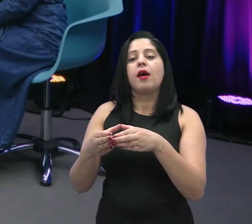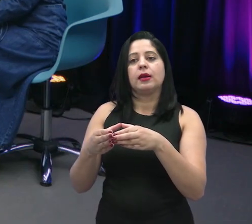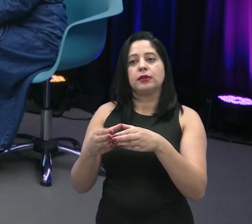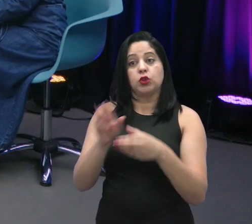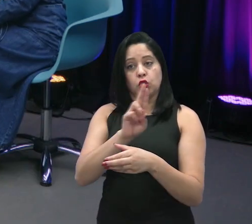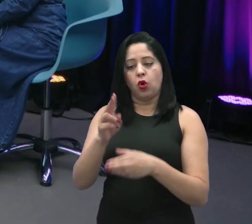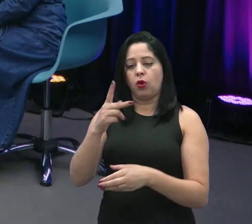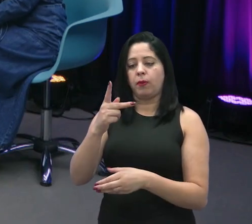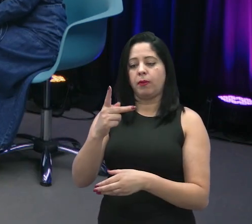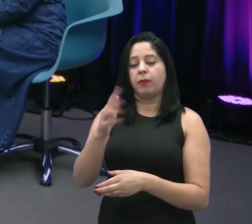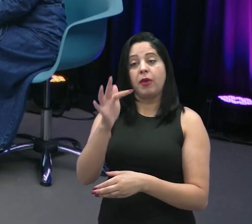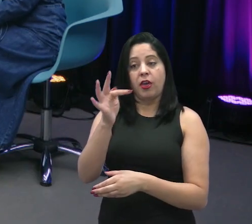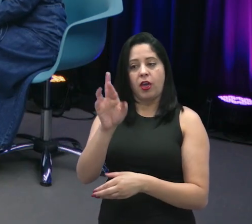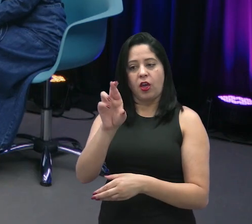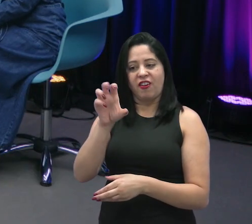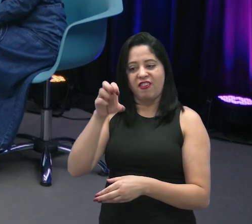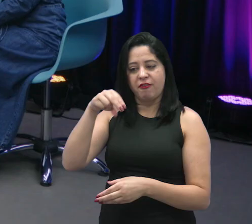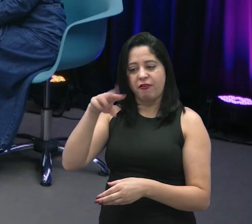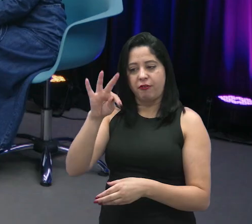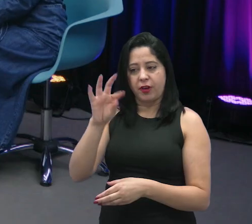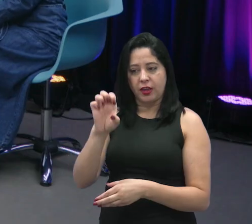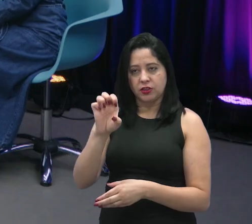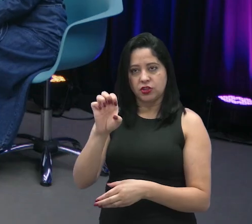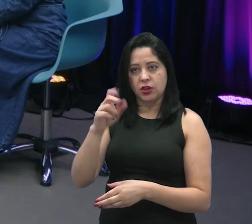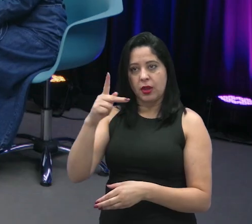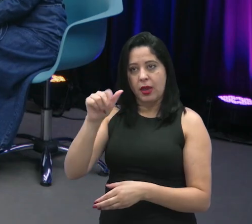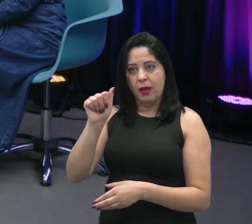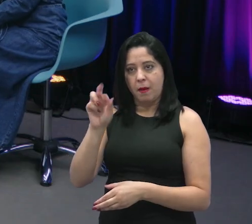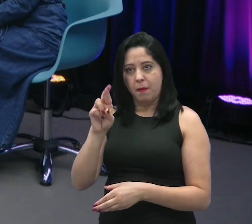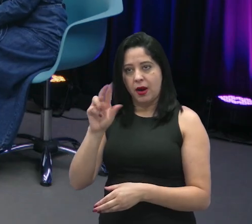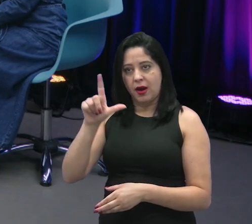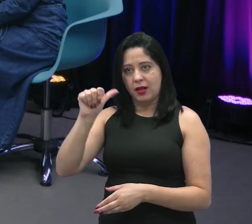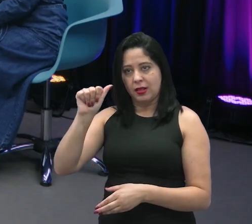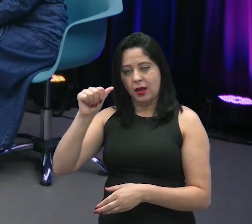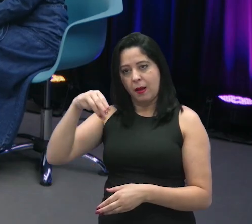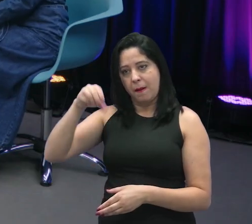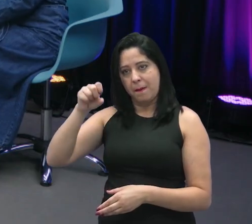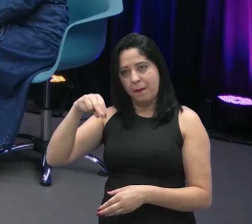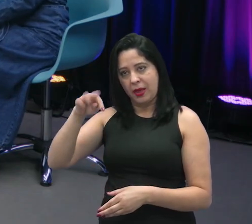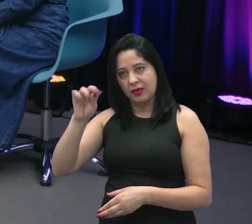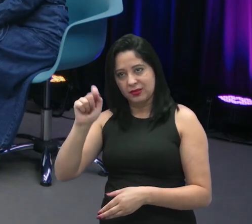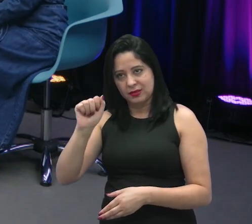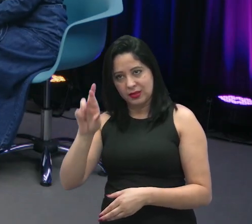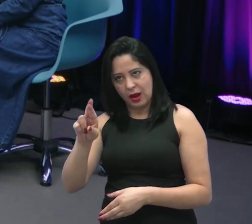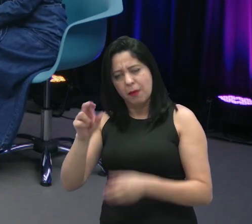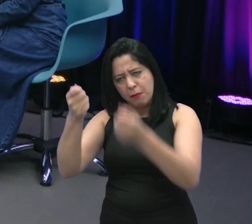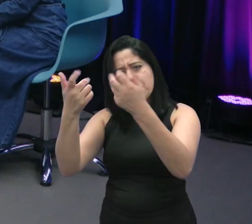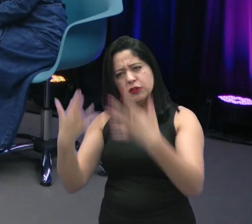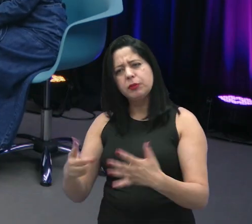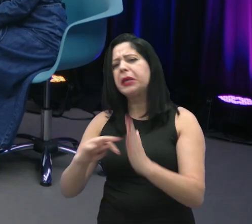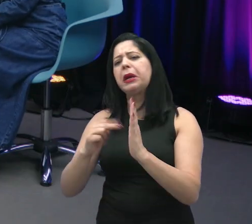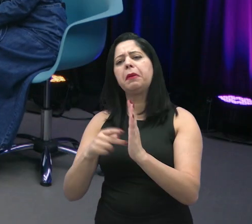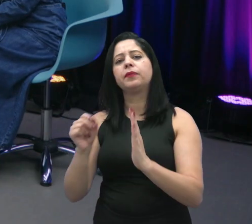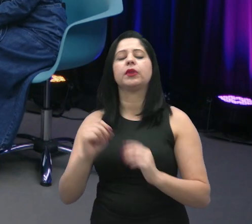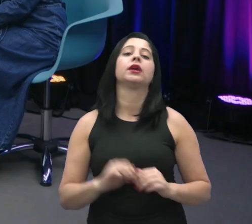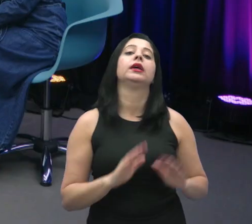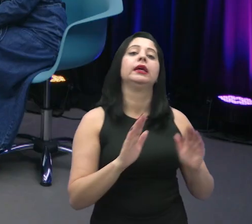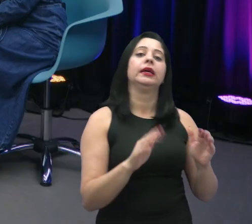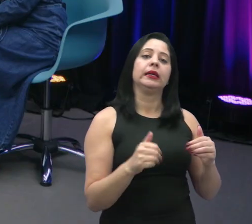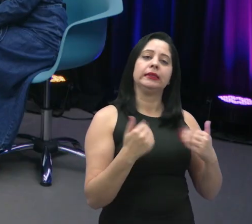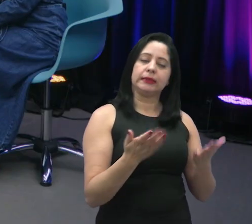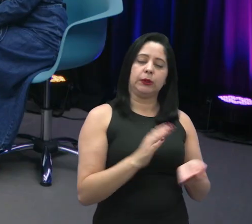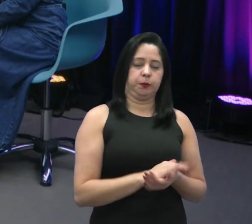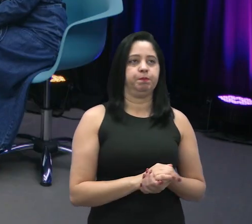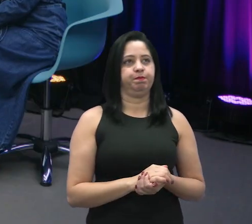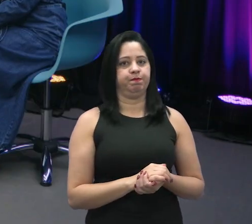parlamentar. Queria que você falasse um pouquinho como que ela surgiu, para que ela serve. Um breve histórico aqui. Um breve histórico. O início das políticas públicas